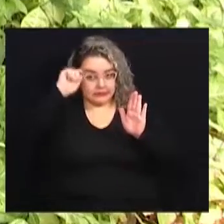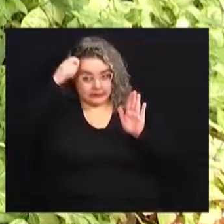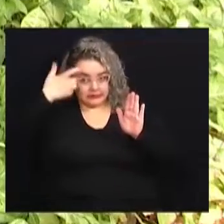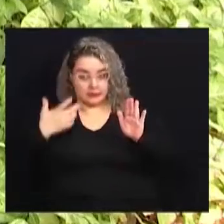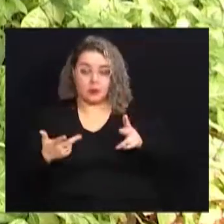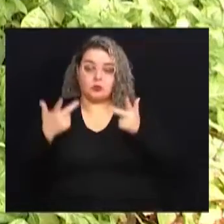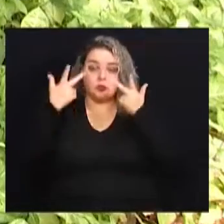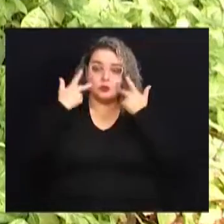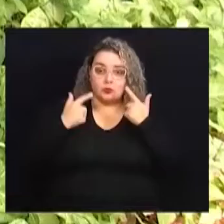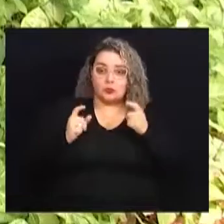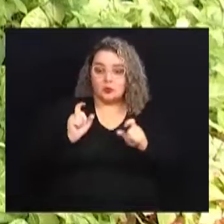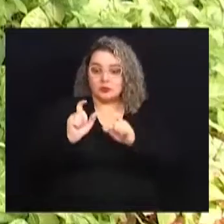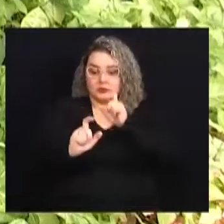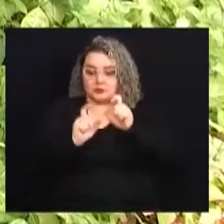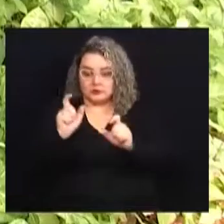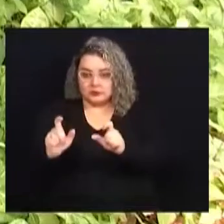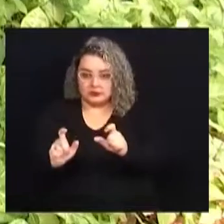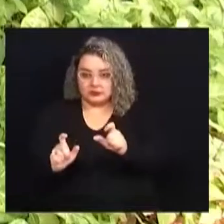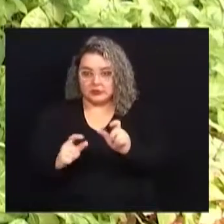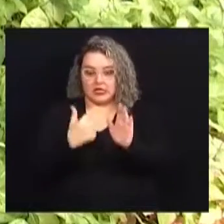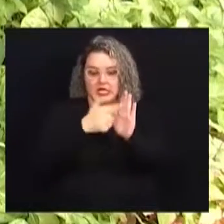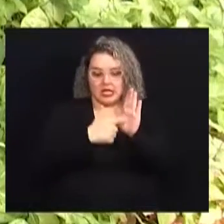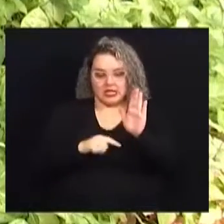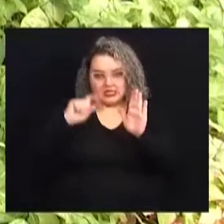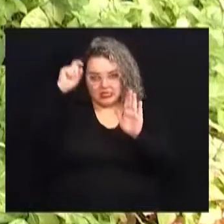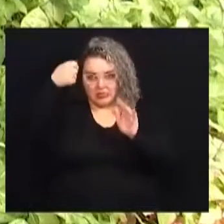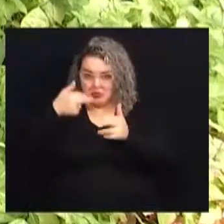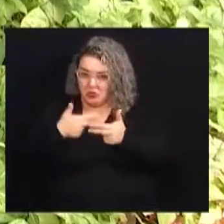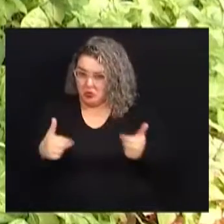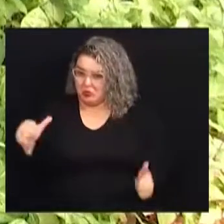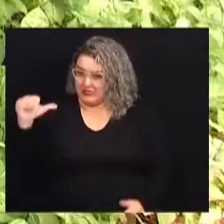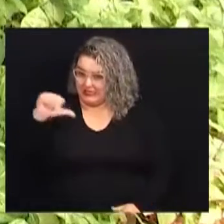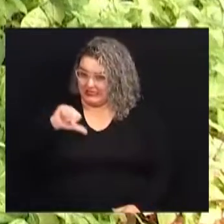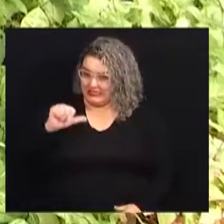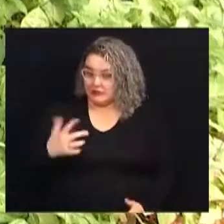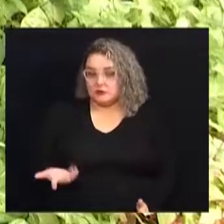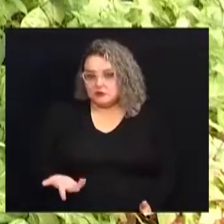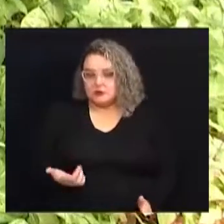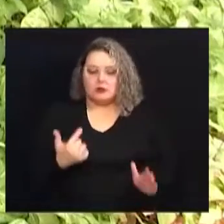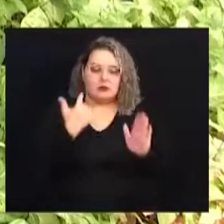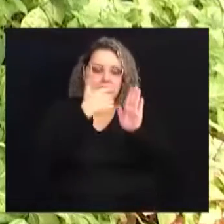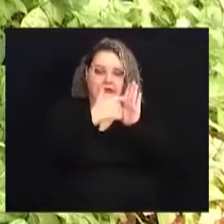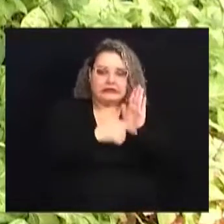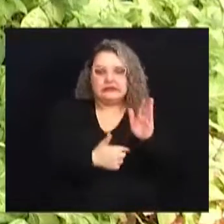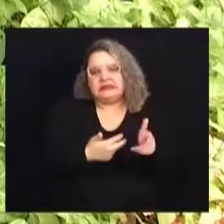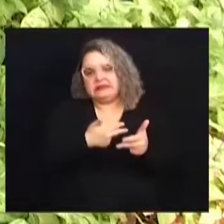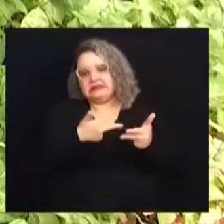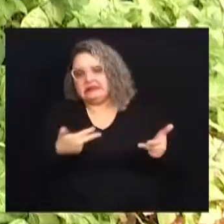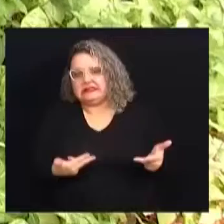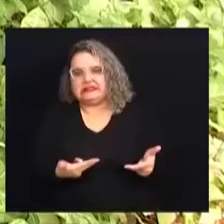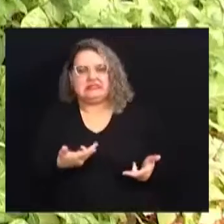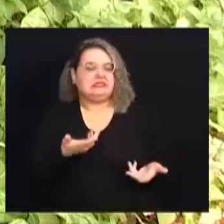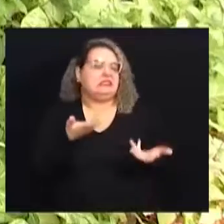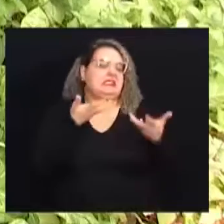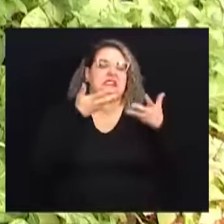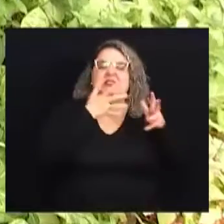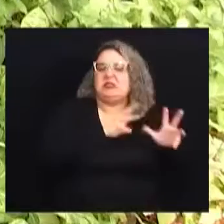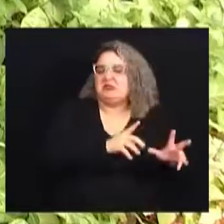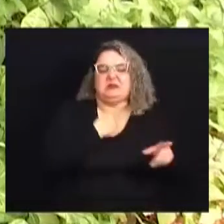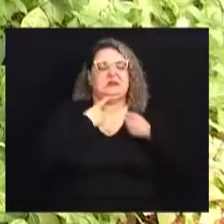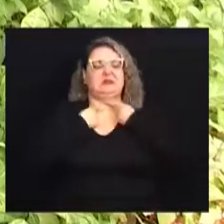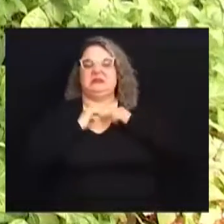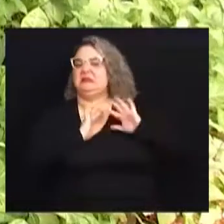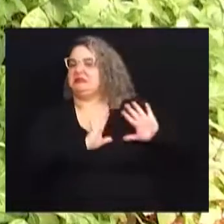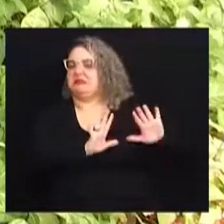Lista negra, né? Geralmente as palavras relacionadas com lista negra são coisas ruins. Então, aquela lista de coisas que a gente não